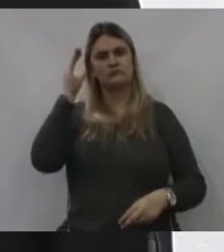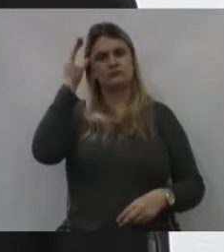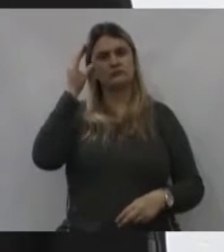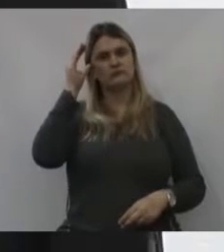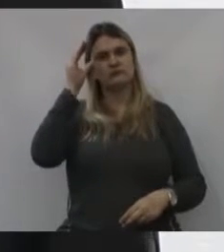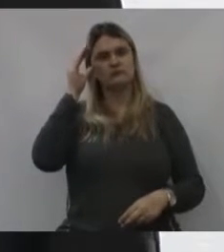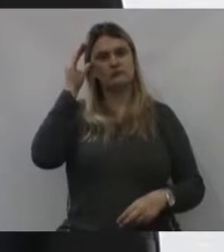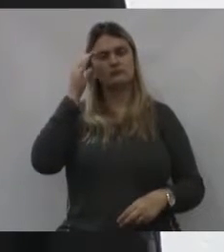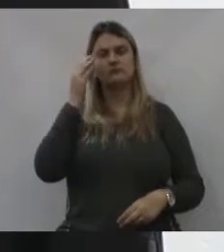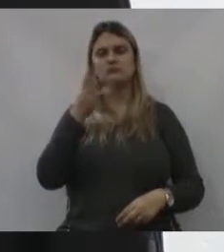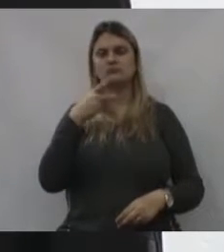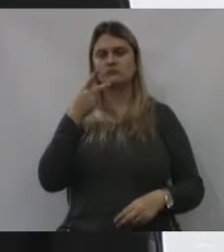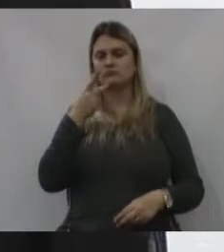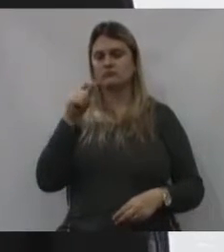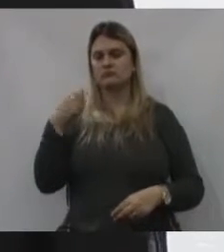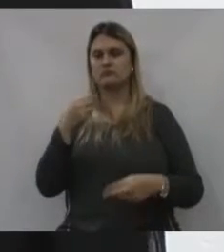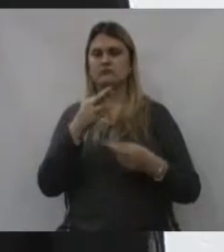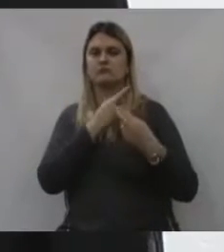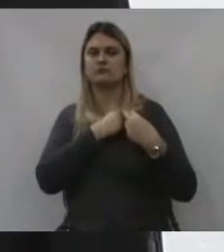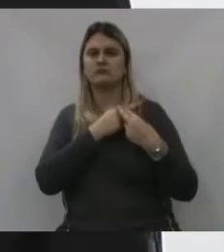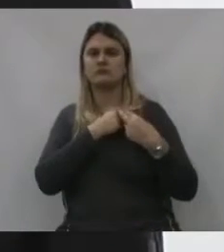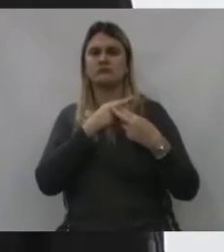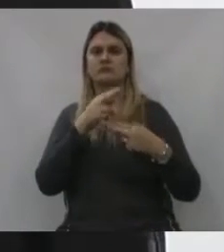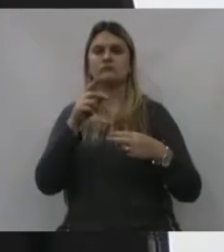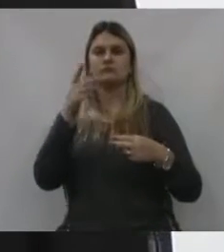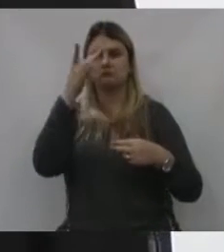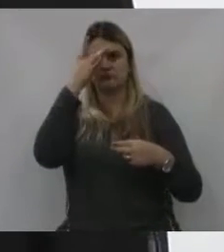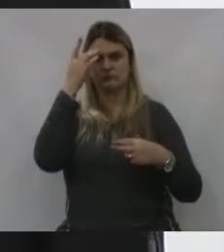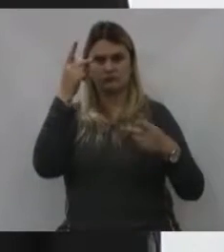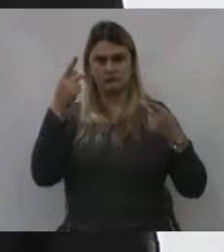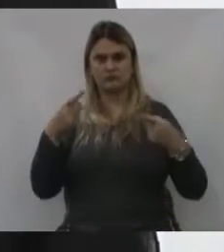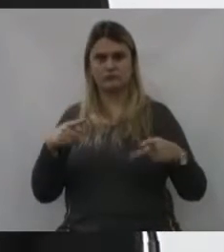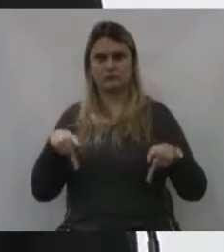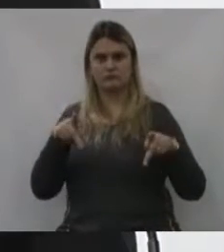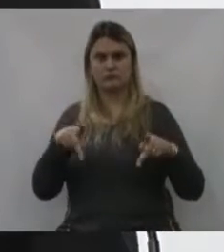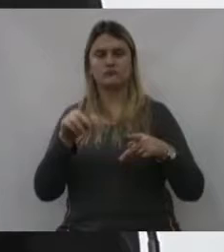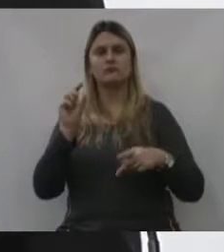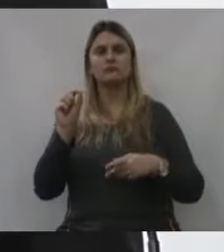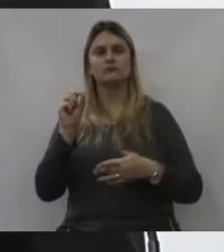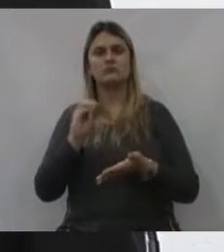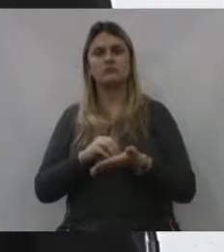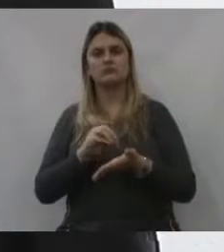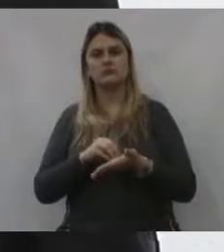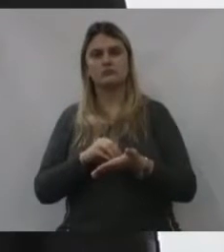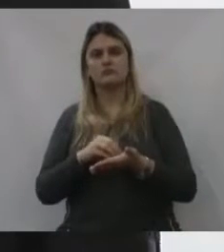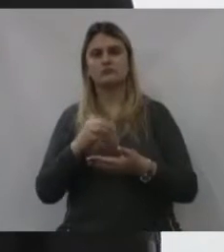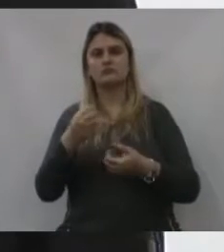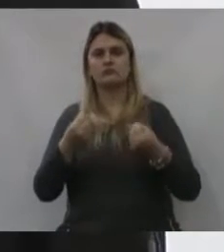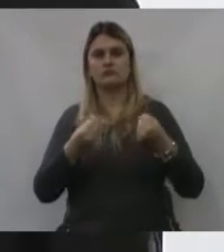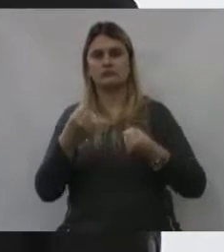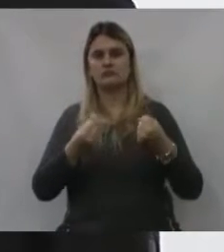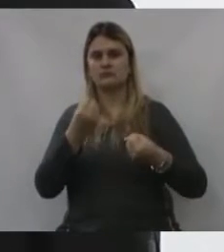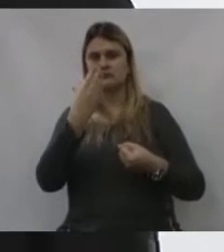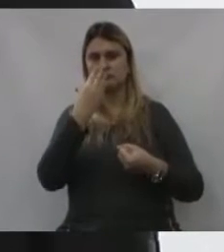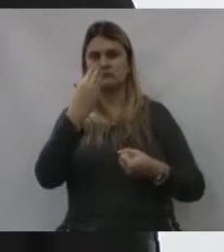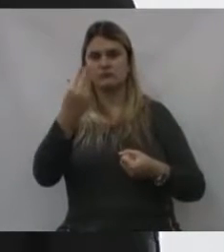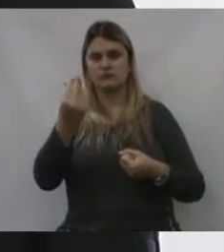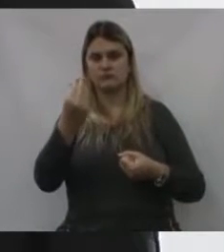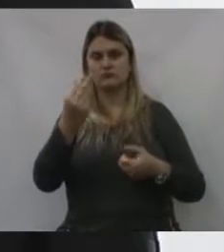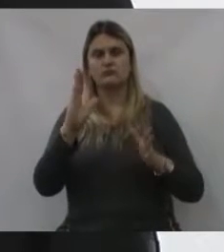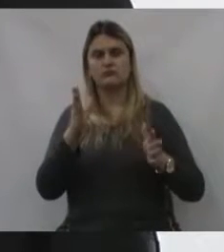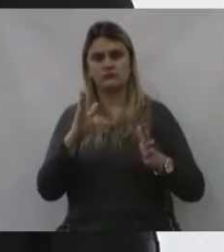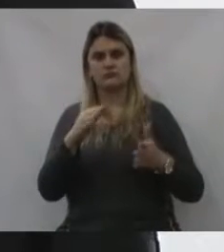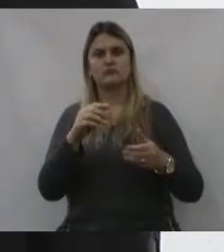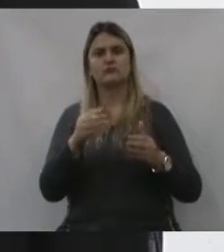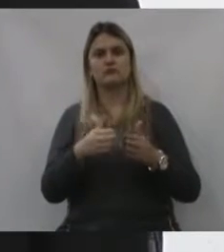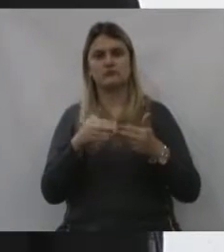uma consciência em relação a falar com os representantes da população. E faltou uma van, que